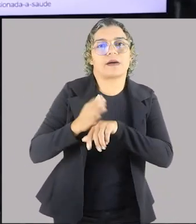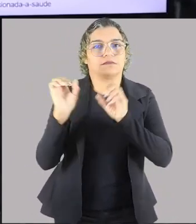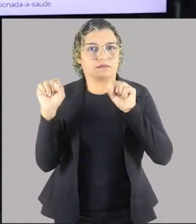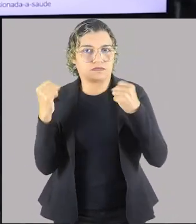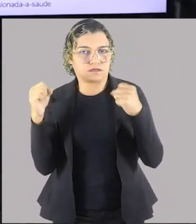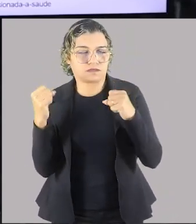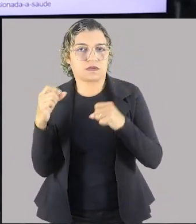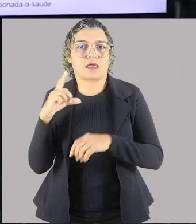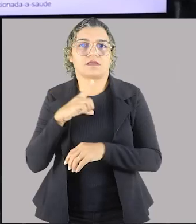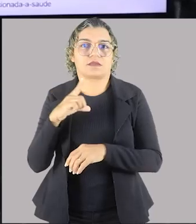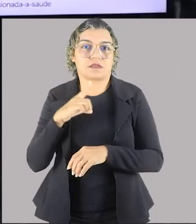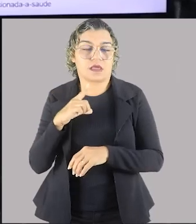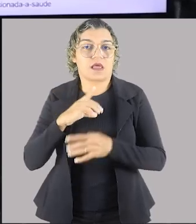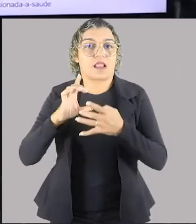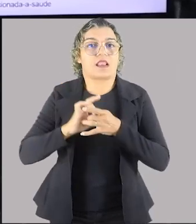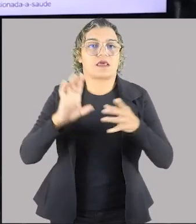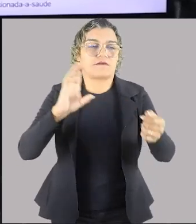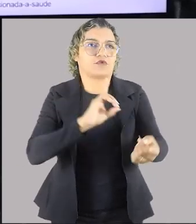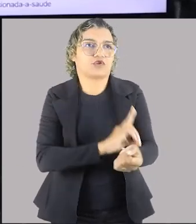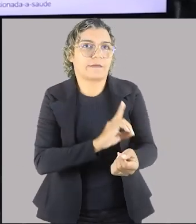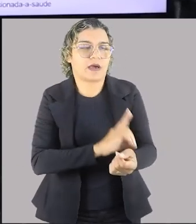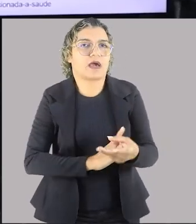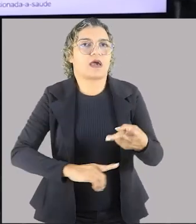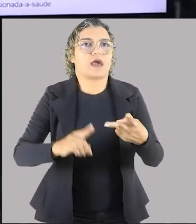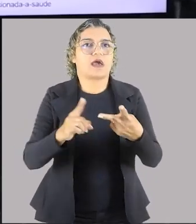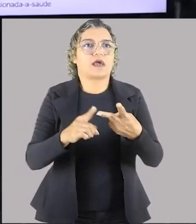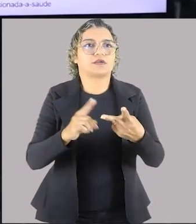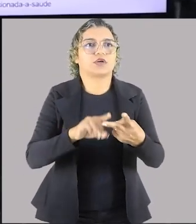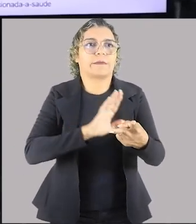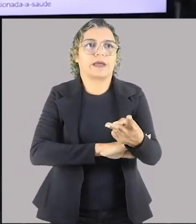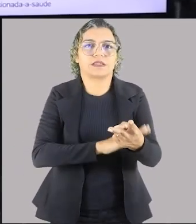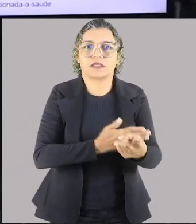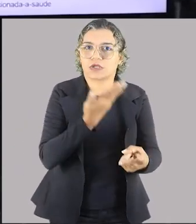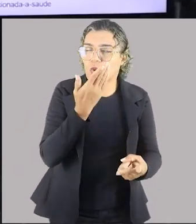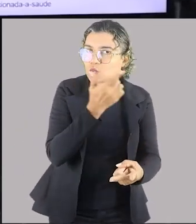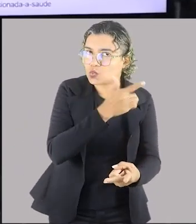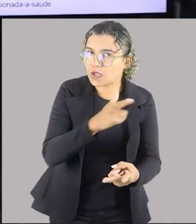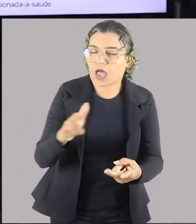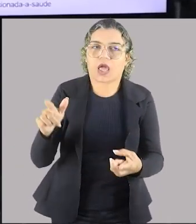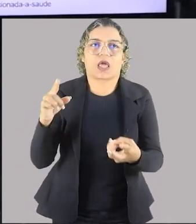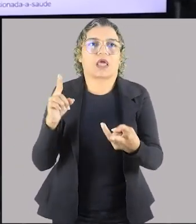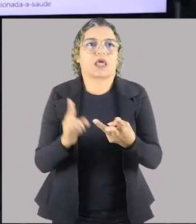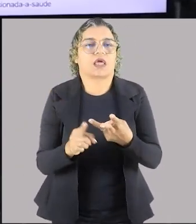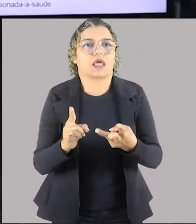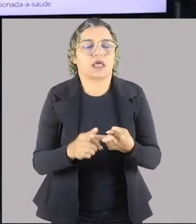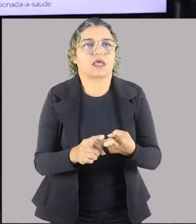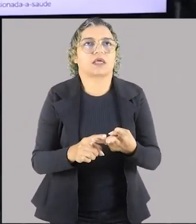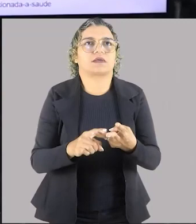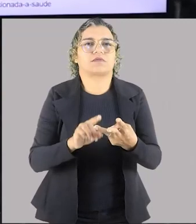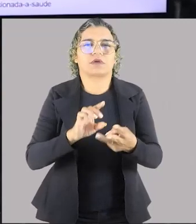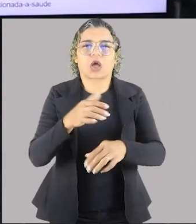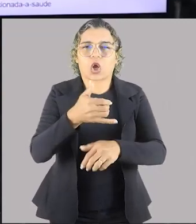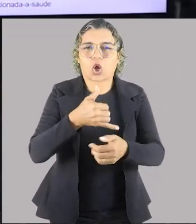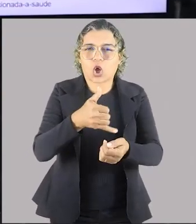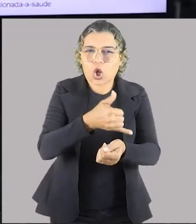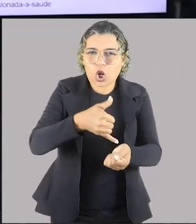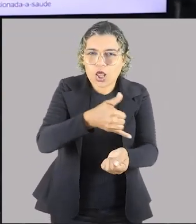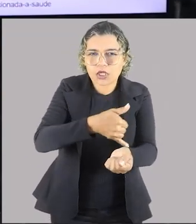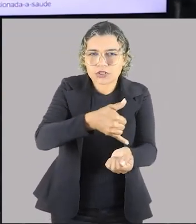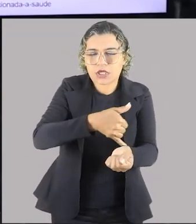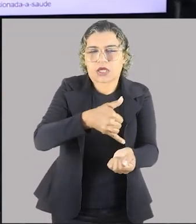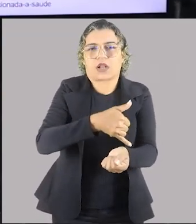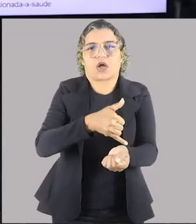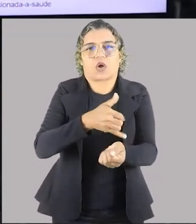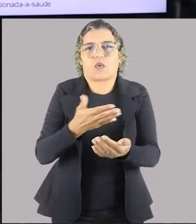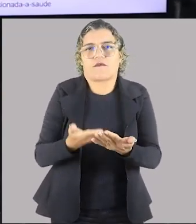físico, ele estava livre de diabetes, estava livre de hipertensão, estava livre de obesidade, estava livre de colesterol alto, de várias comorbidades que